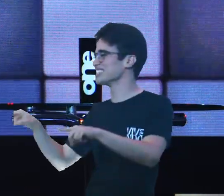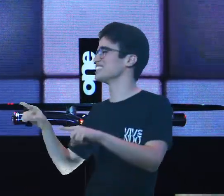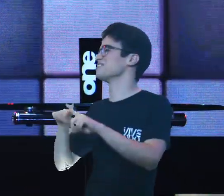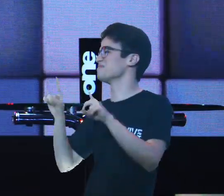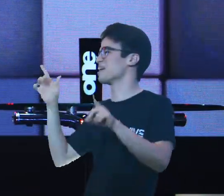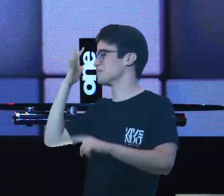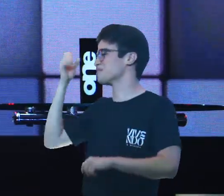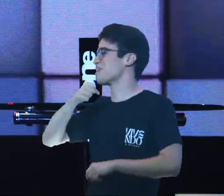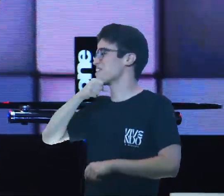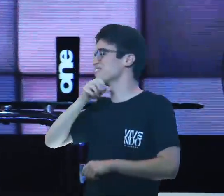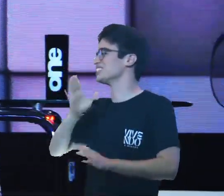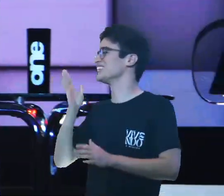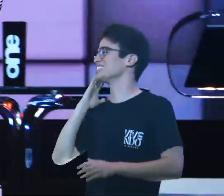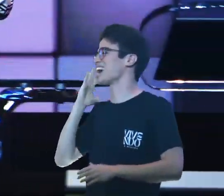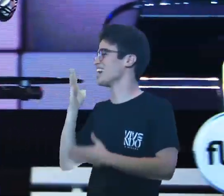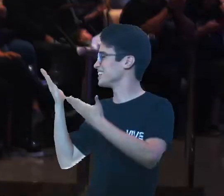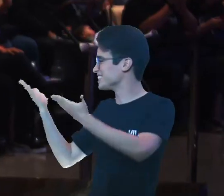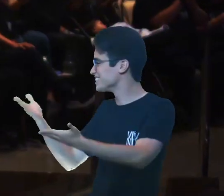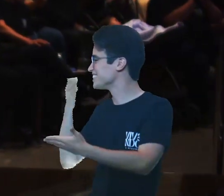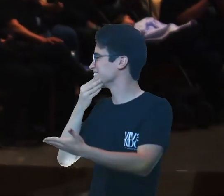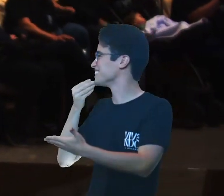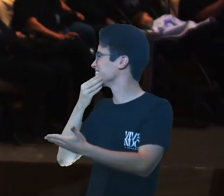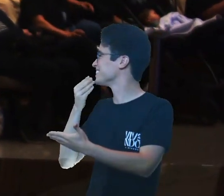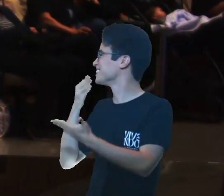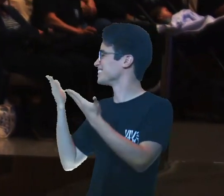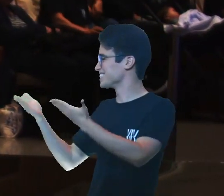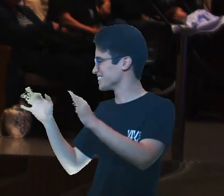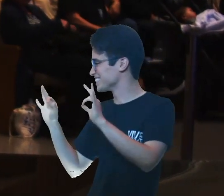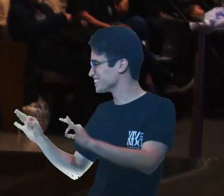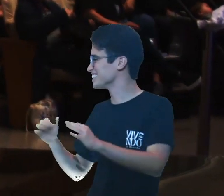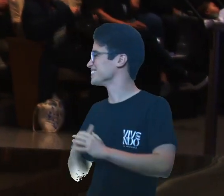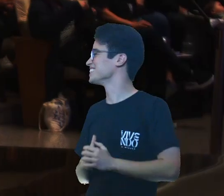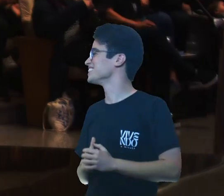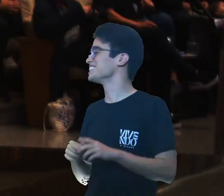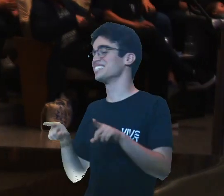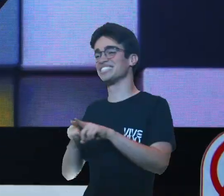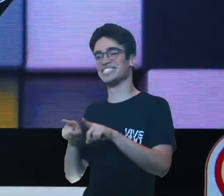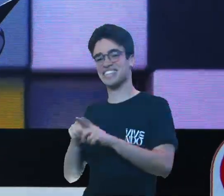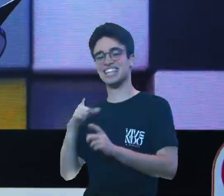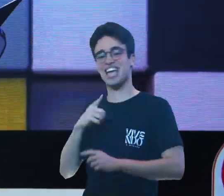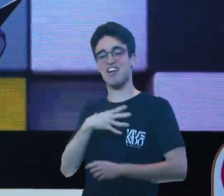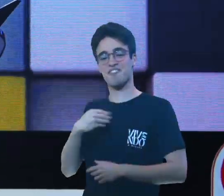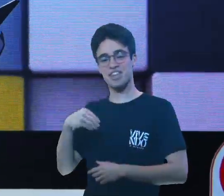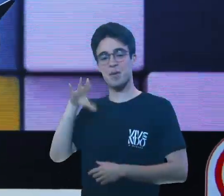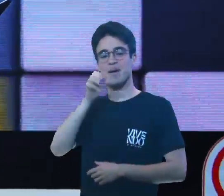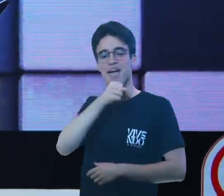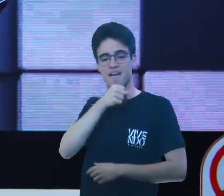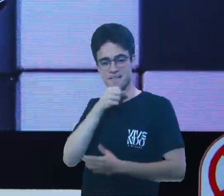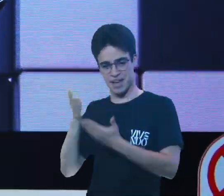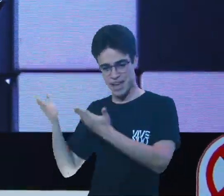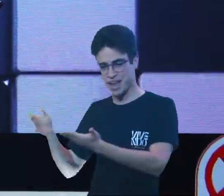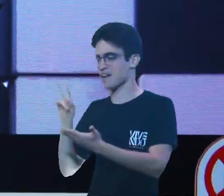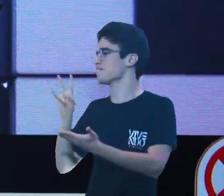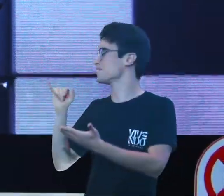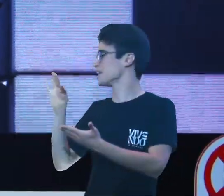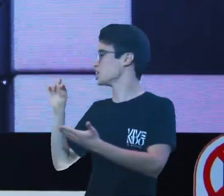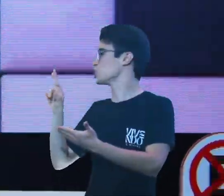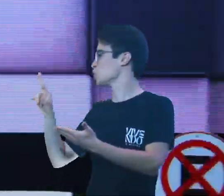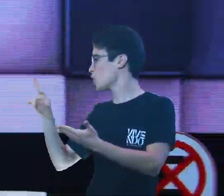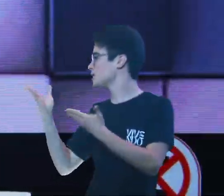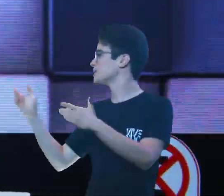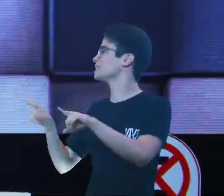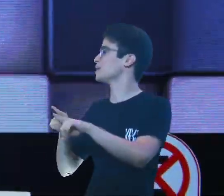sabem. É esse homem aí. Nós estamos com o nosso filho mais velho, o Vitor, que é missionário